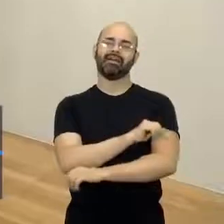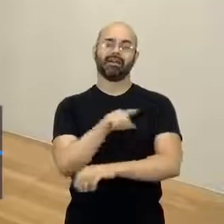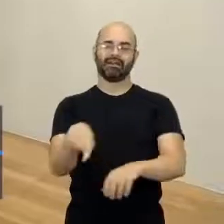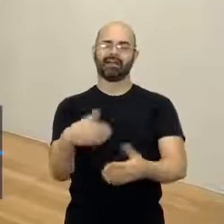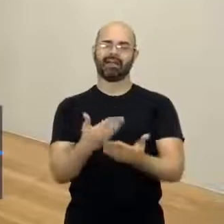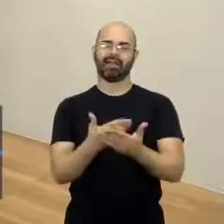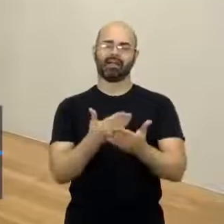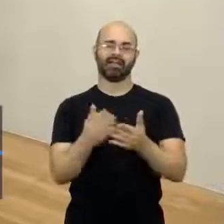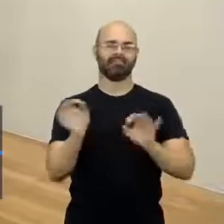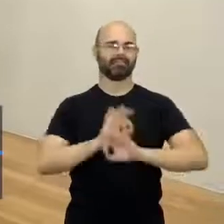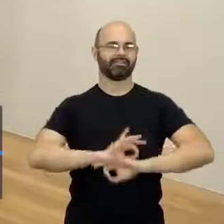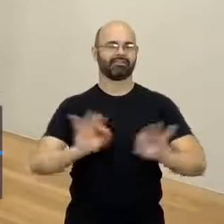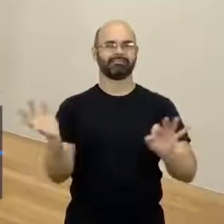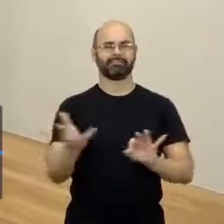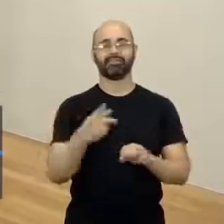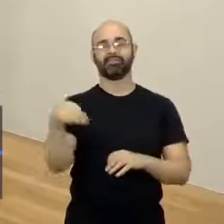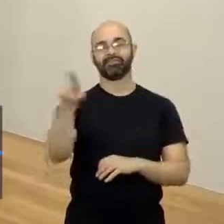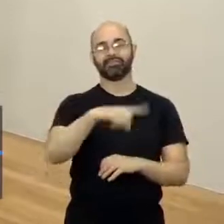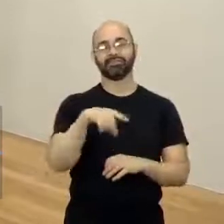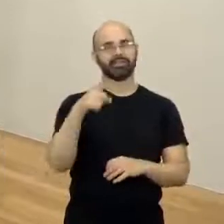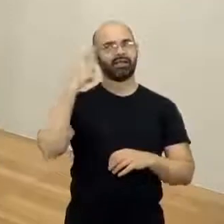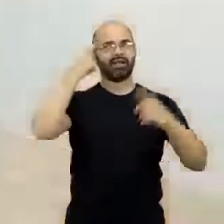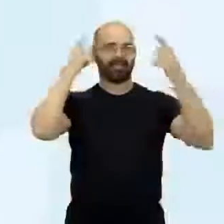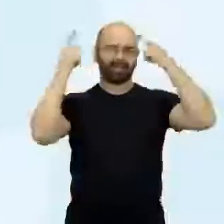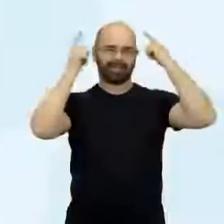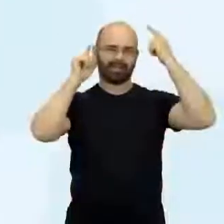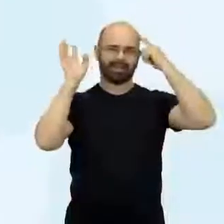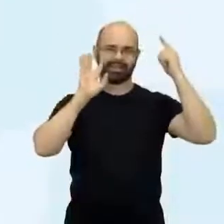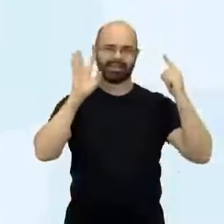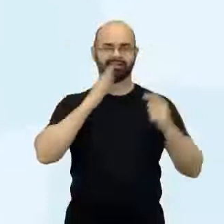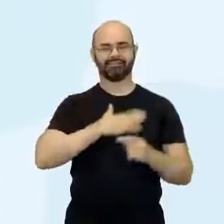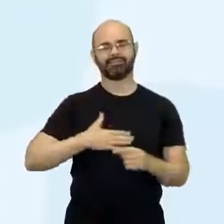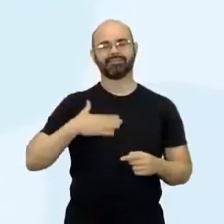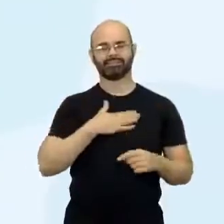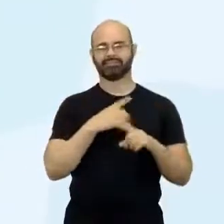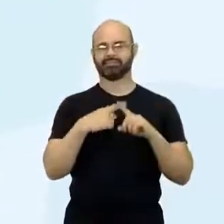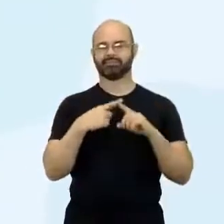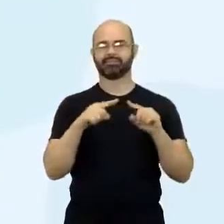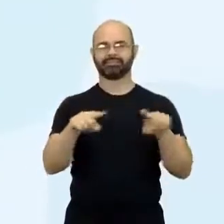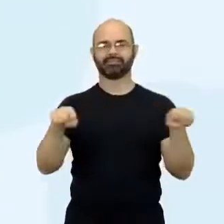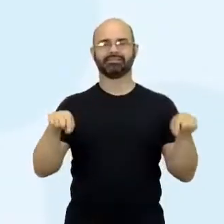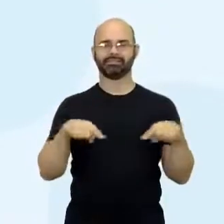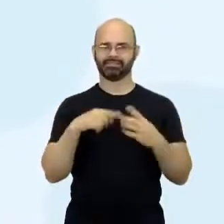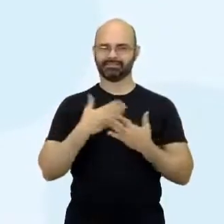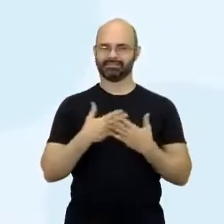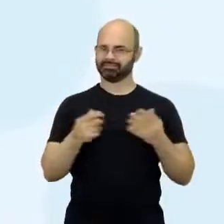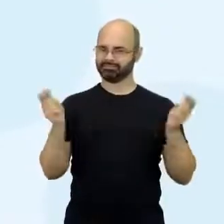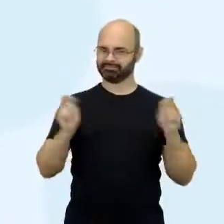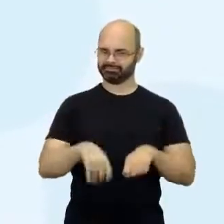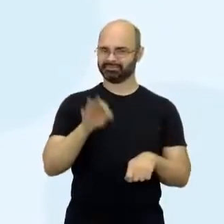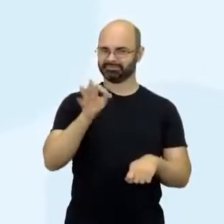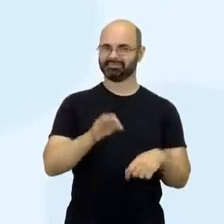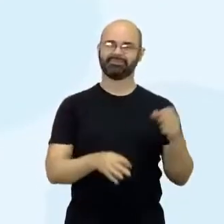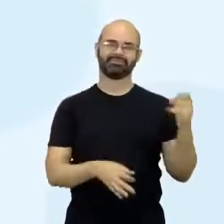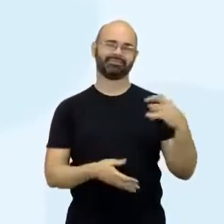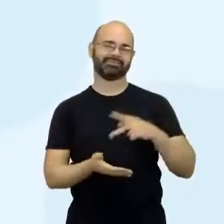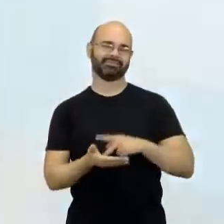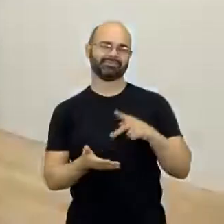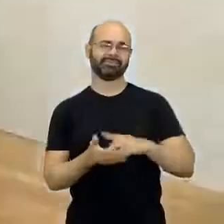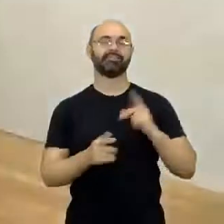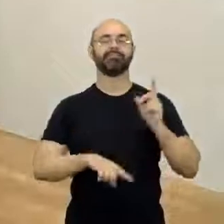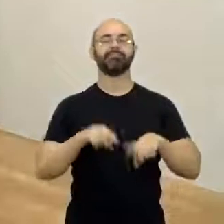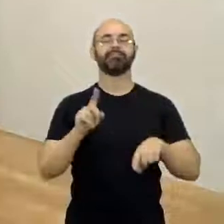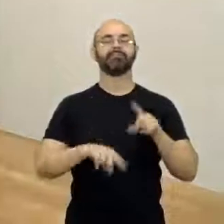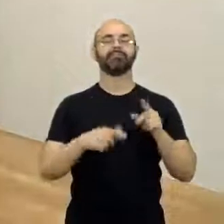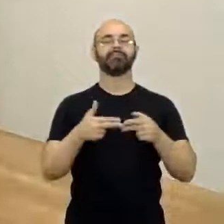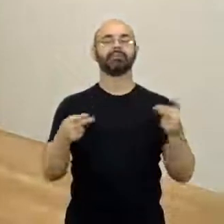esse momento com vocês. Espero que vocês tenham tirado algumas ideias aí, porque é possível fazer em sala de aula, né, professor Joelson? Exatamente. E os materiais da